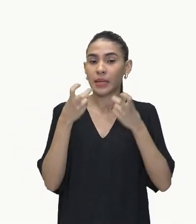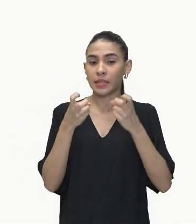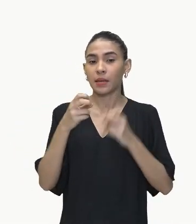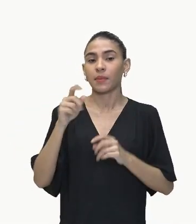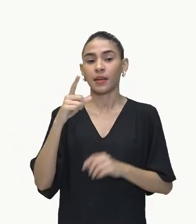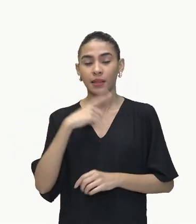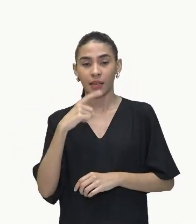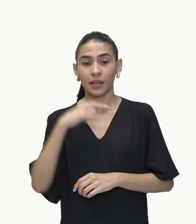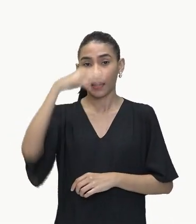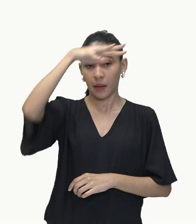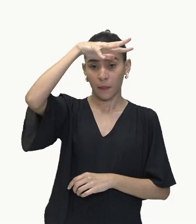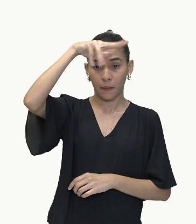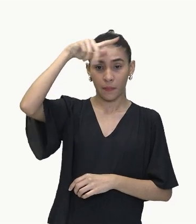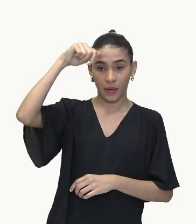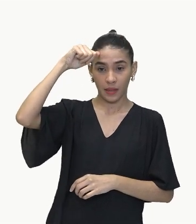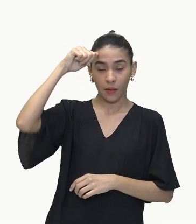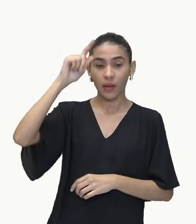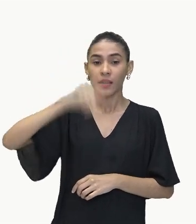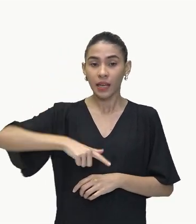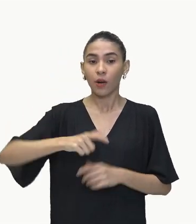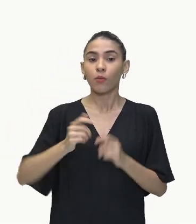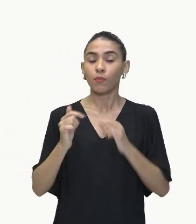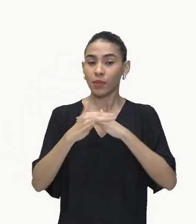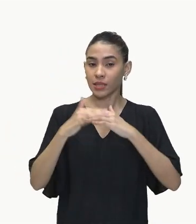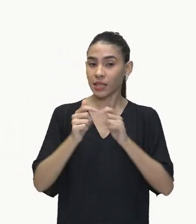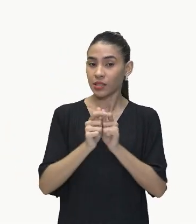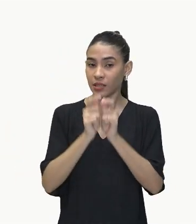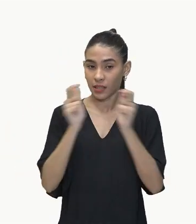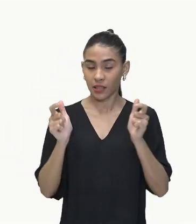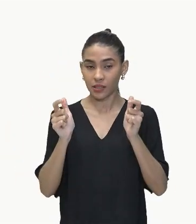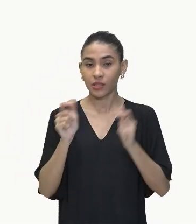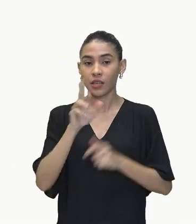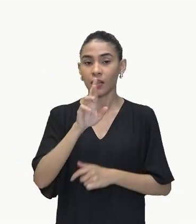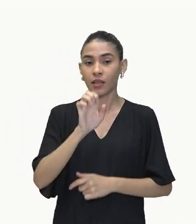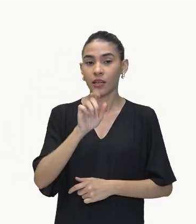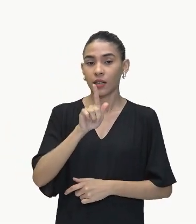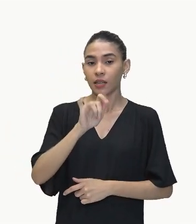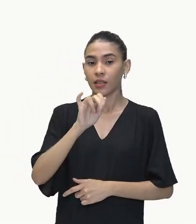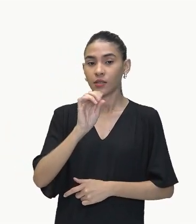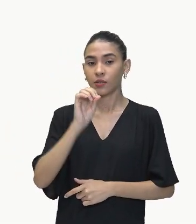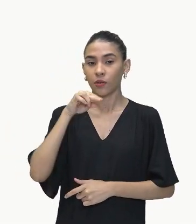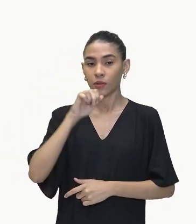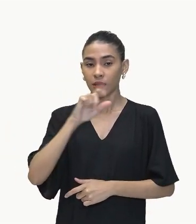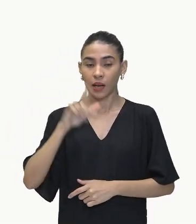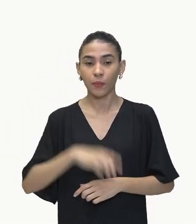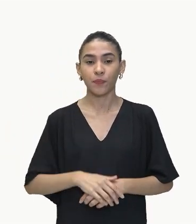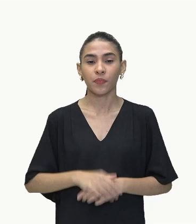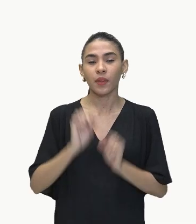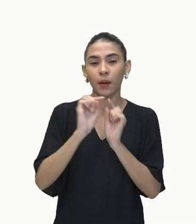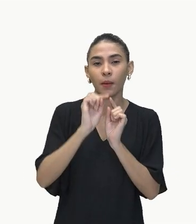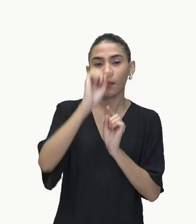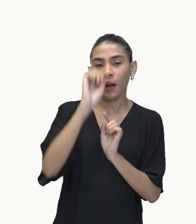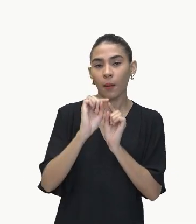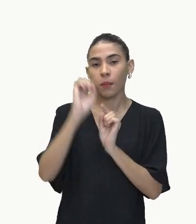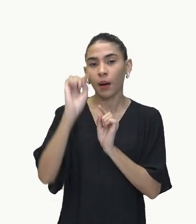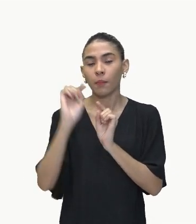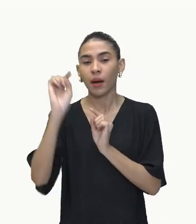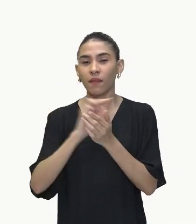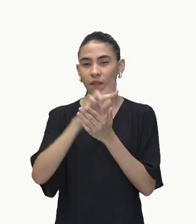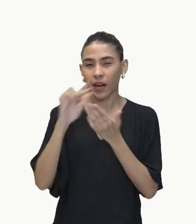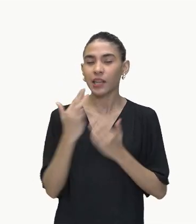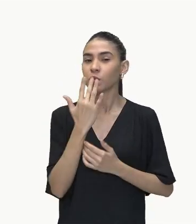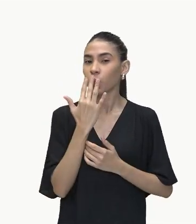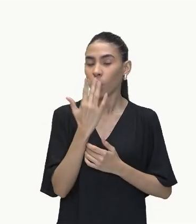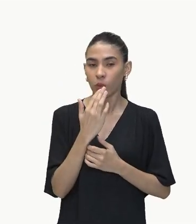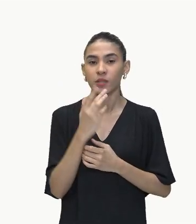uma metrópole aqui regional. Esses traços coloridos têm a ver, obviamente, com